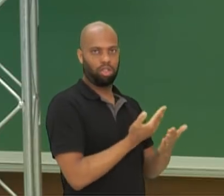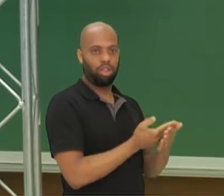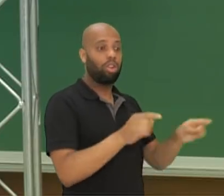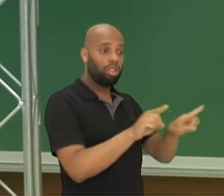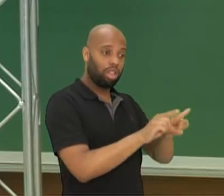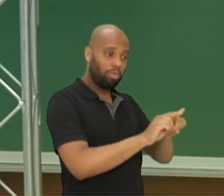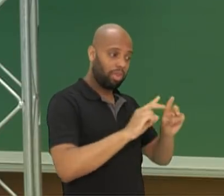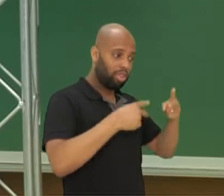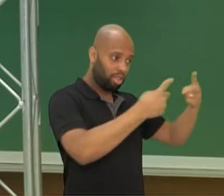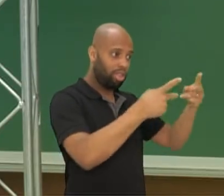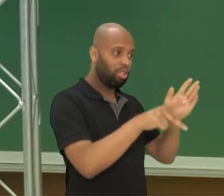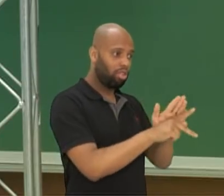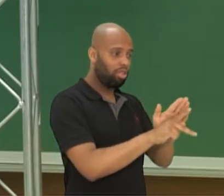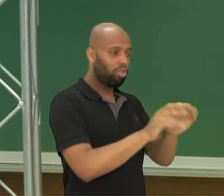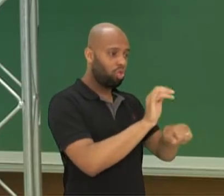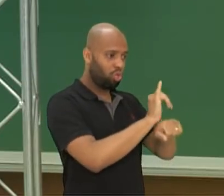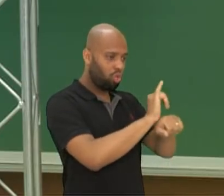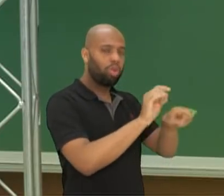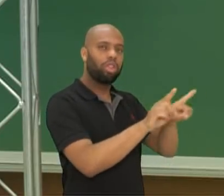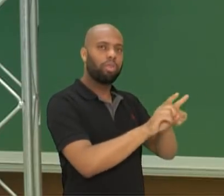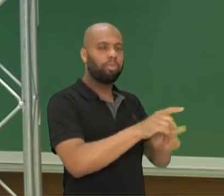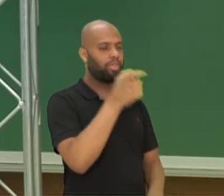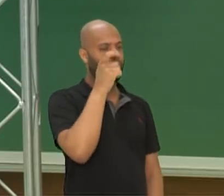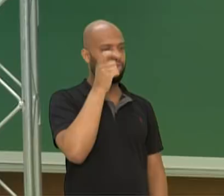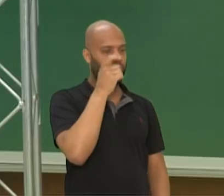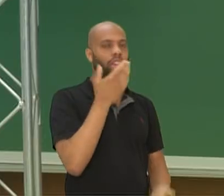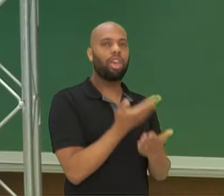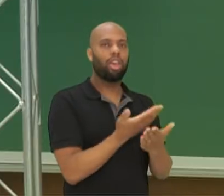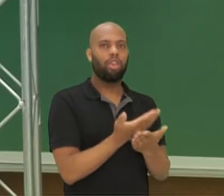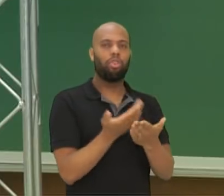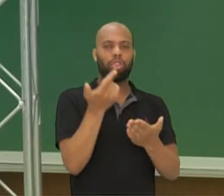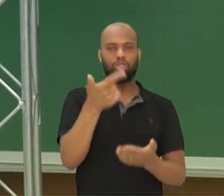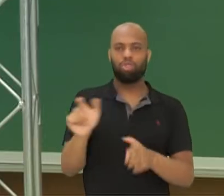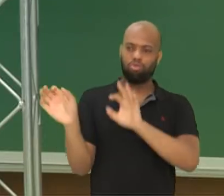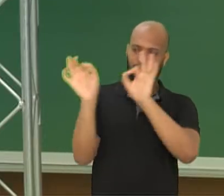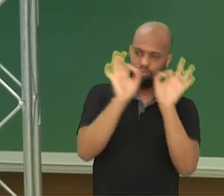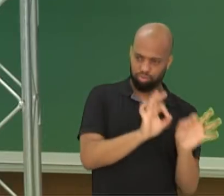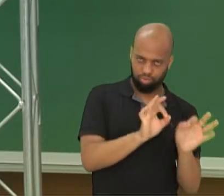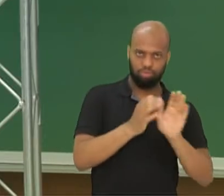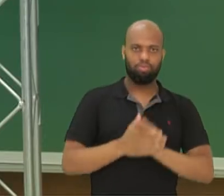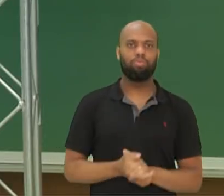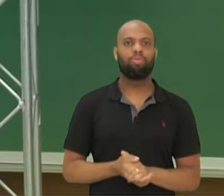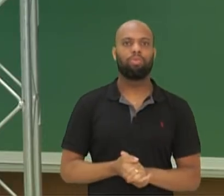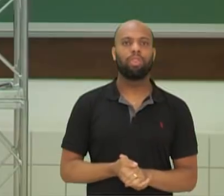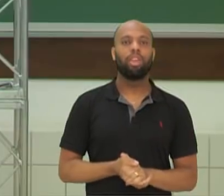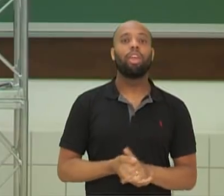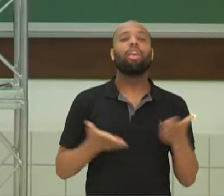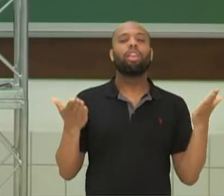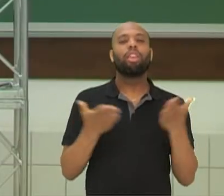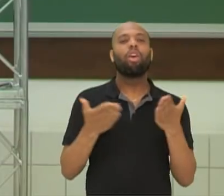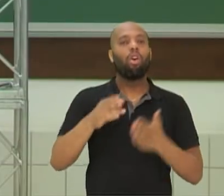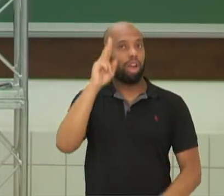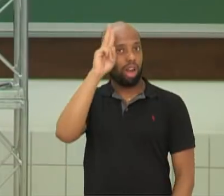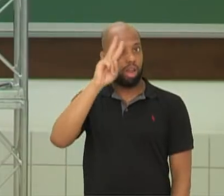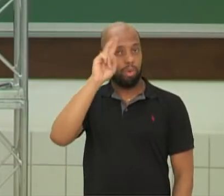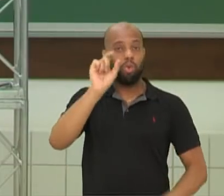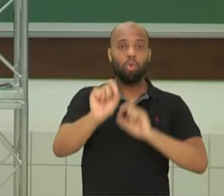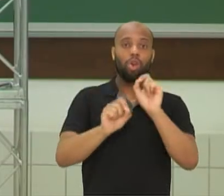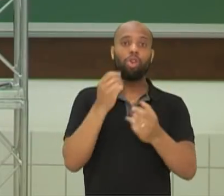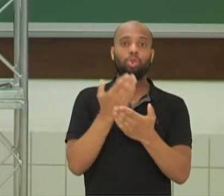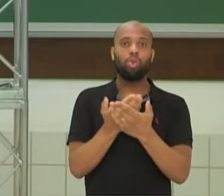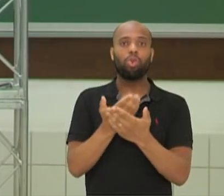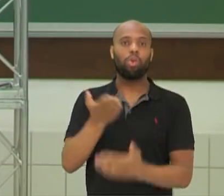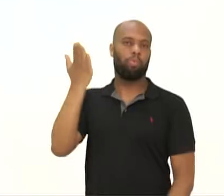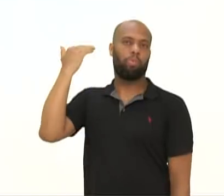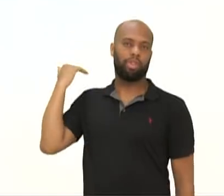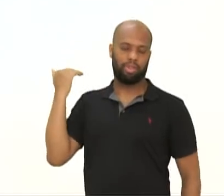você também para o YouTube para assistir a aula novamente. Beleza? Vamos lembrar aqui do que nós vimos na aula